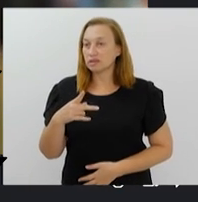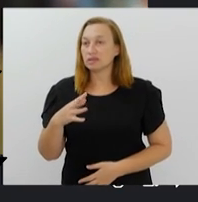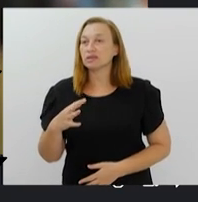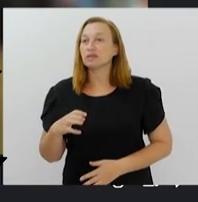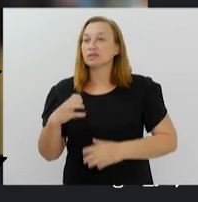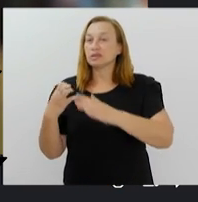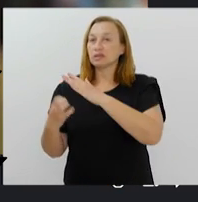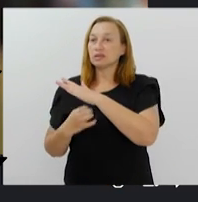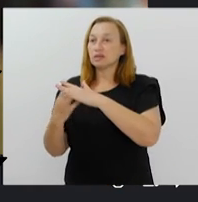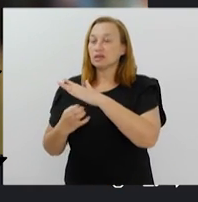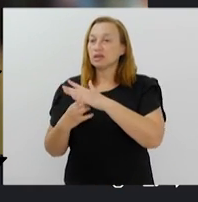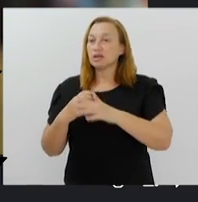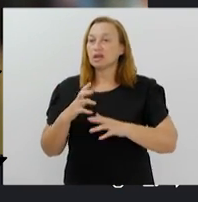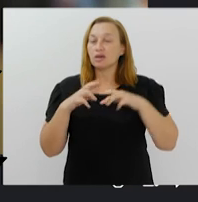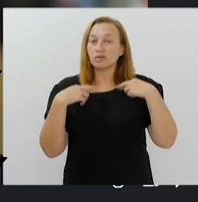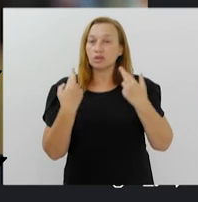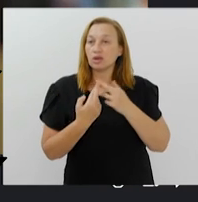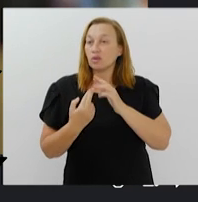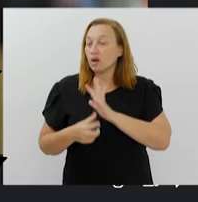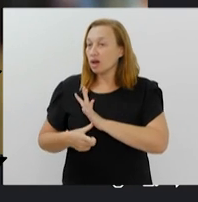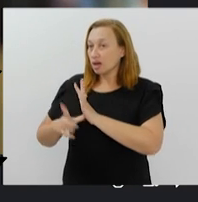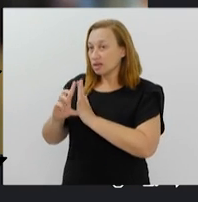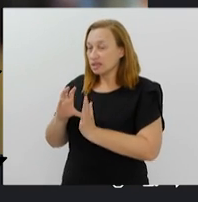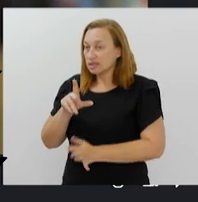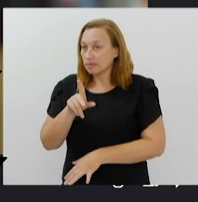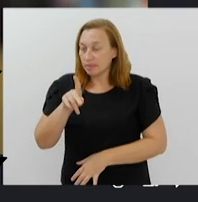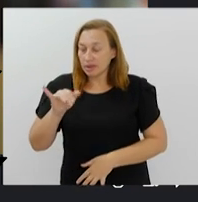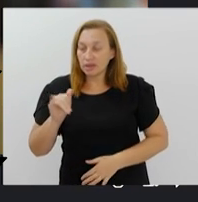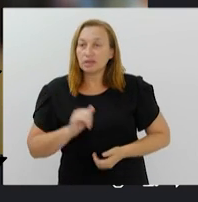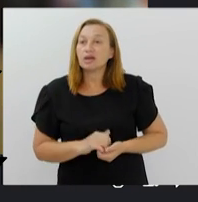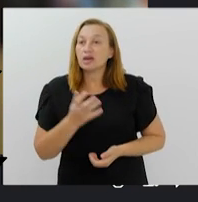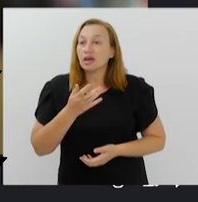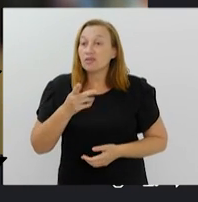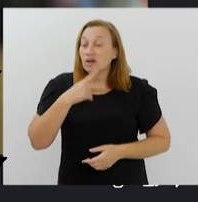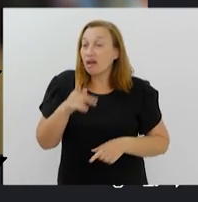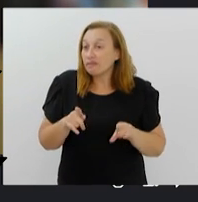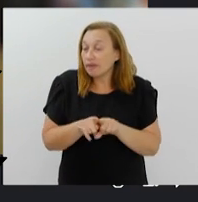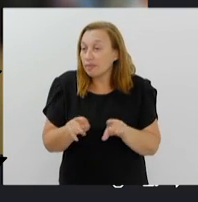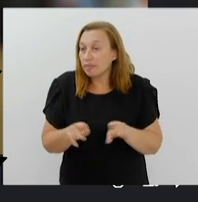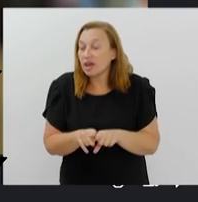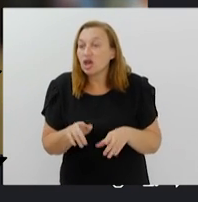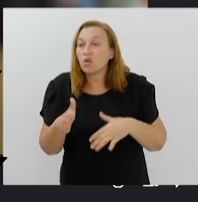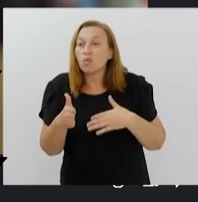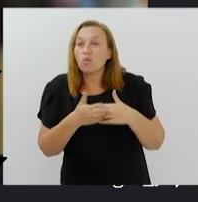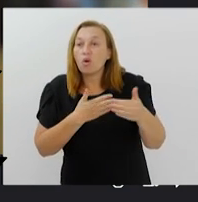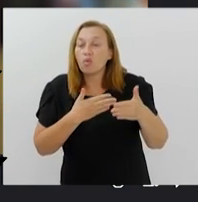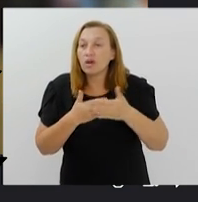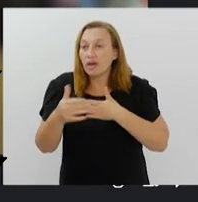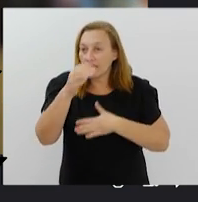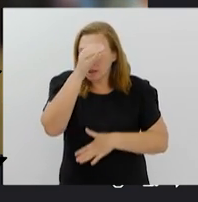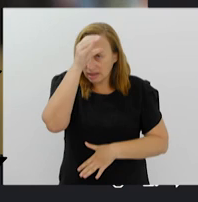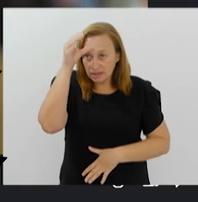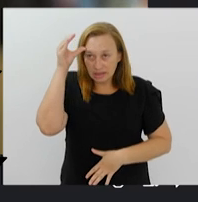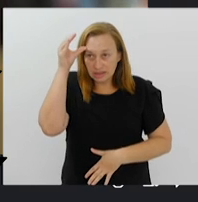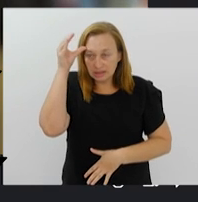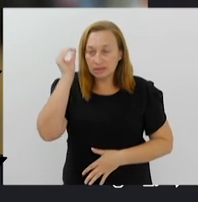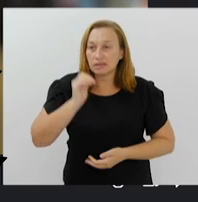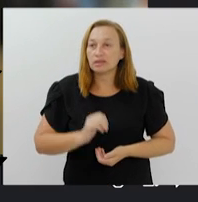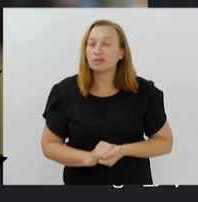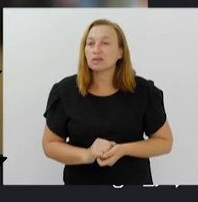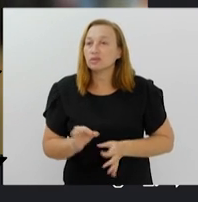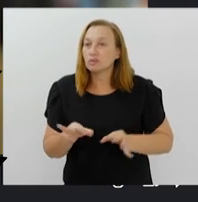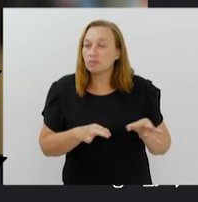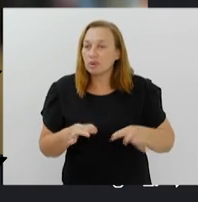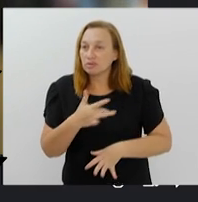sessões anteriores dessa CPI eu quero enfatizar aqui também que qualquer consumidor de planos de saúde